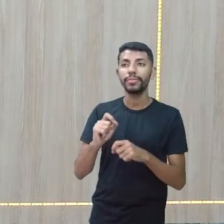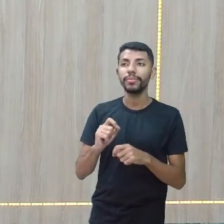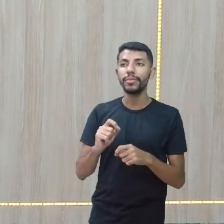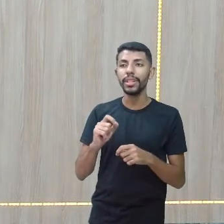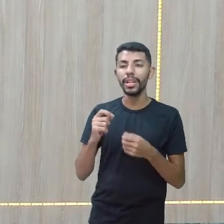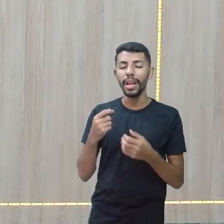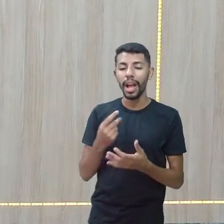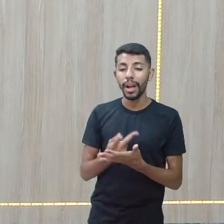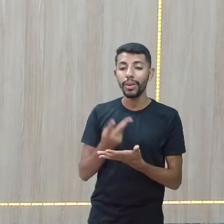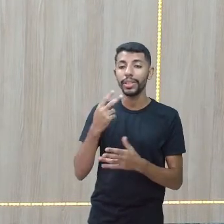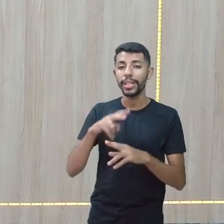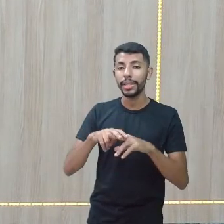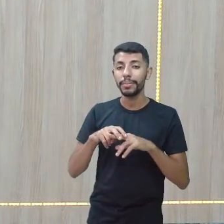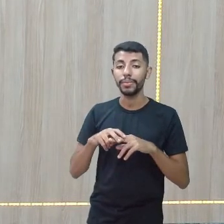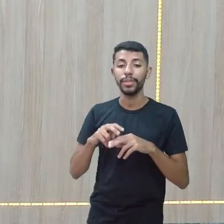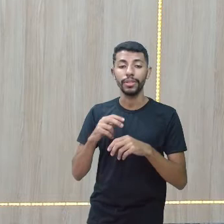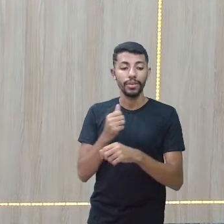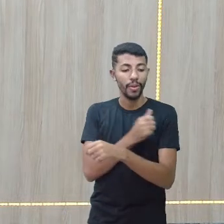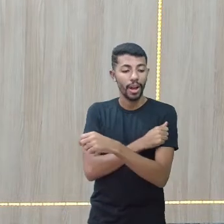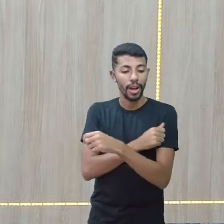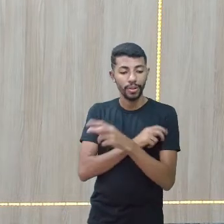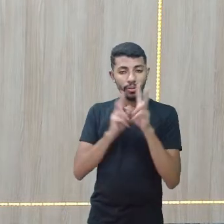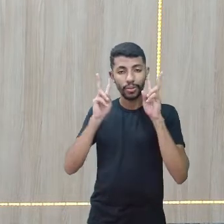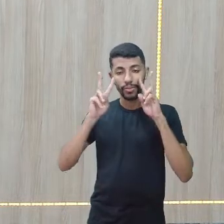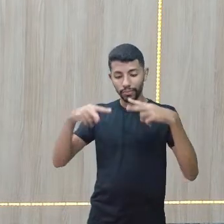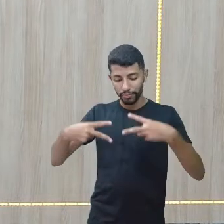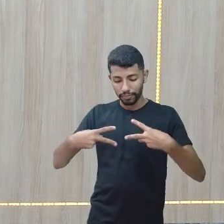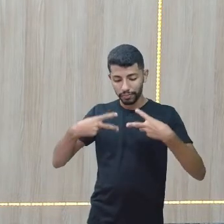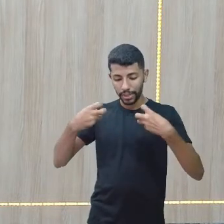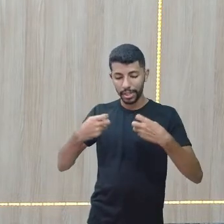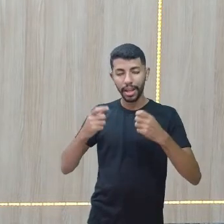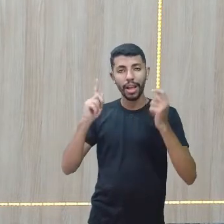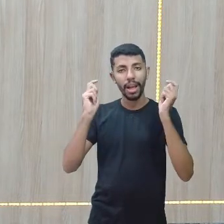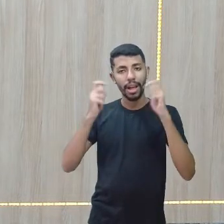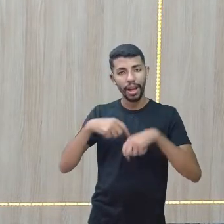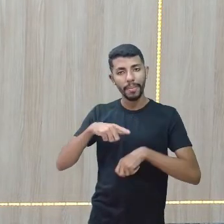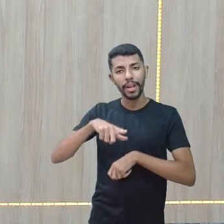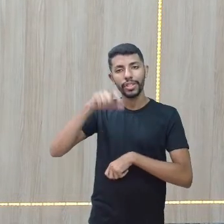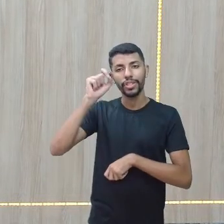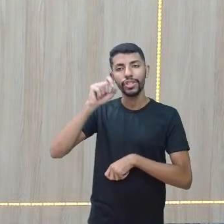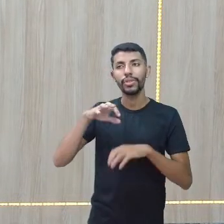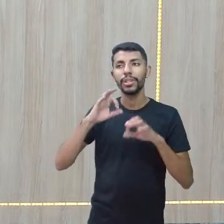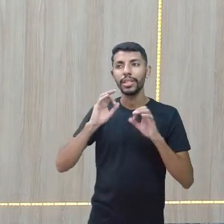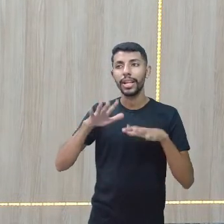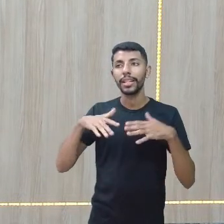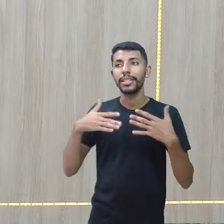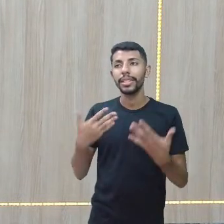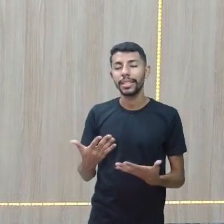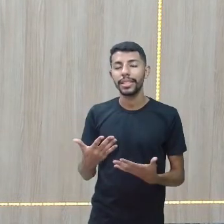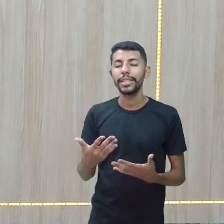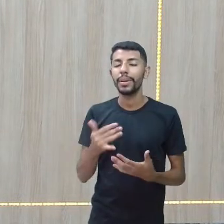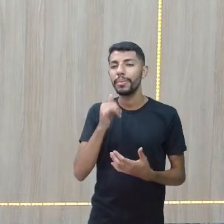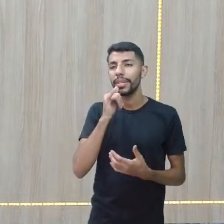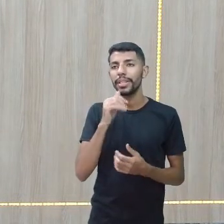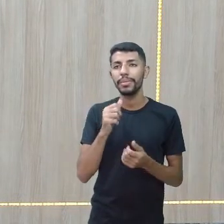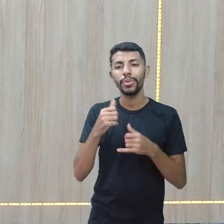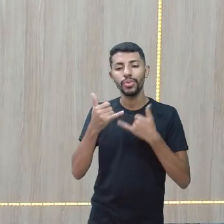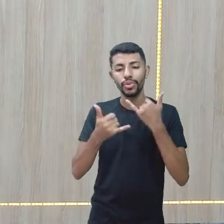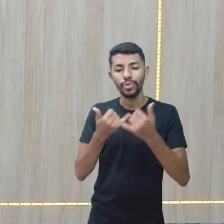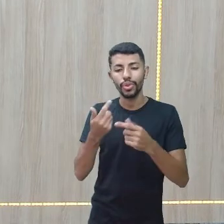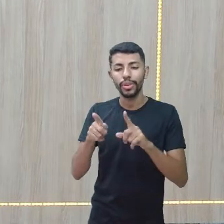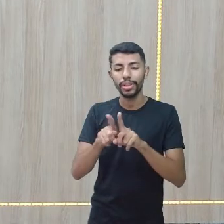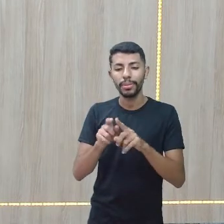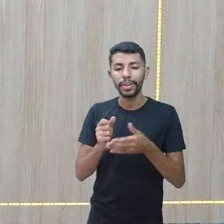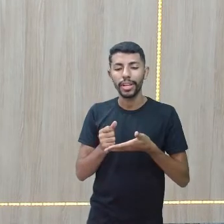se percebe capaz de fazer escolhas. Então, o jogo também dá essa possibilidade, né? Então, se ele faz escolhas, a